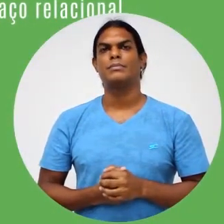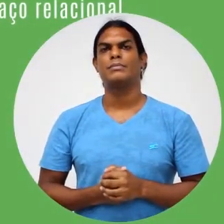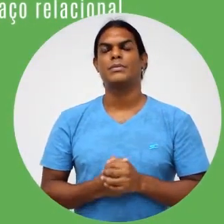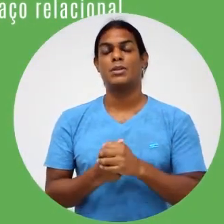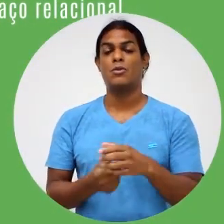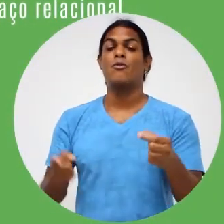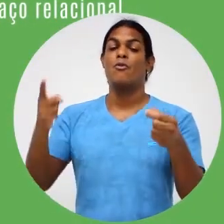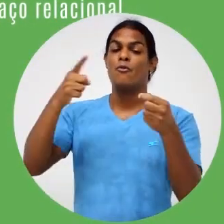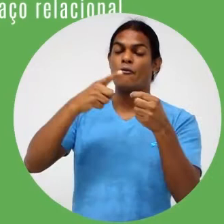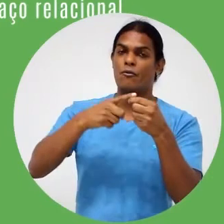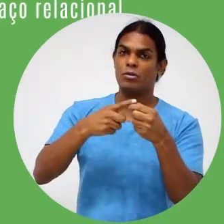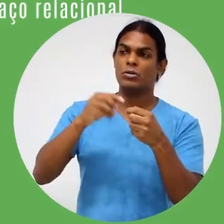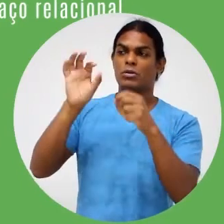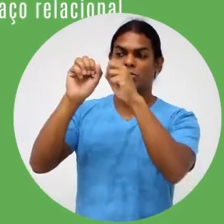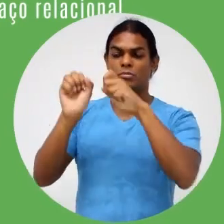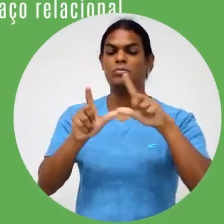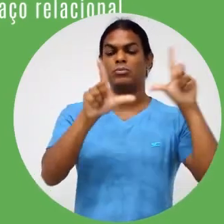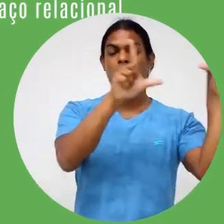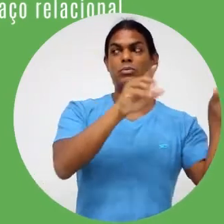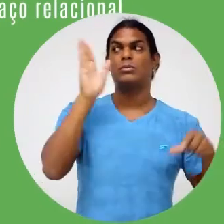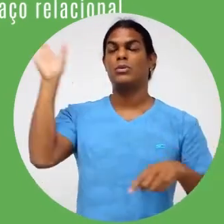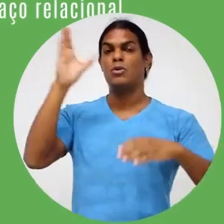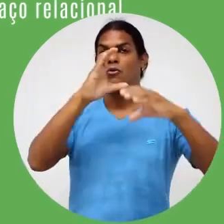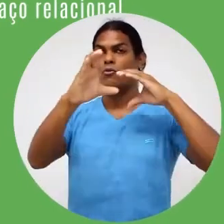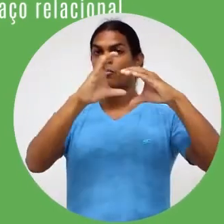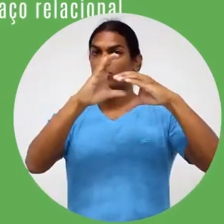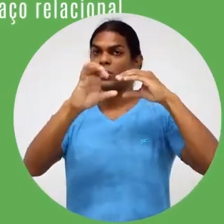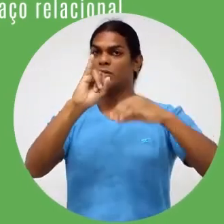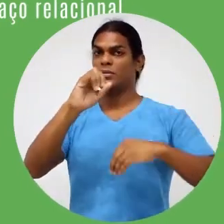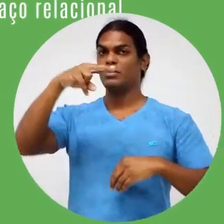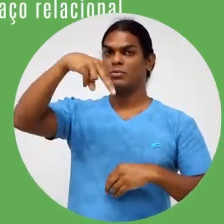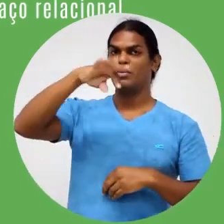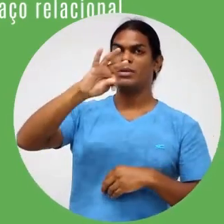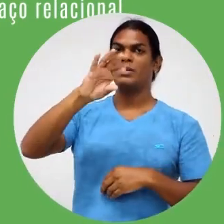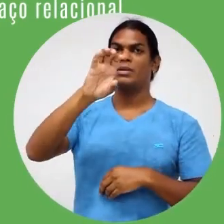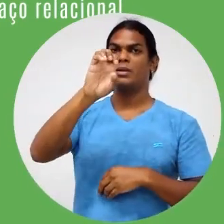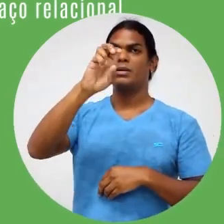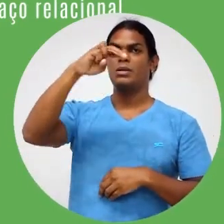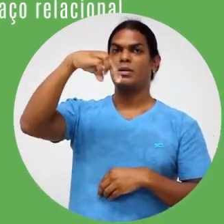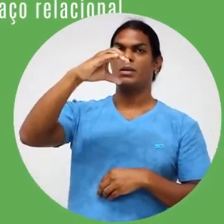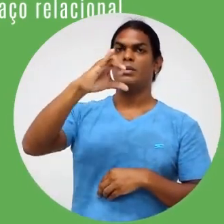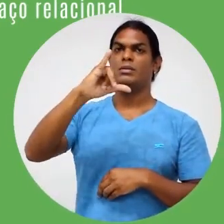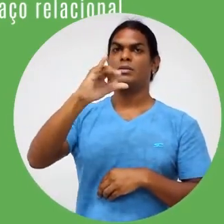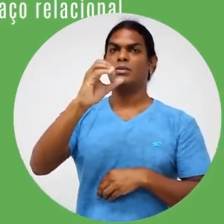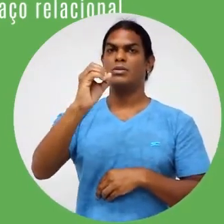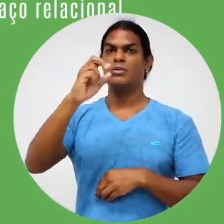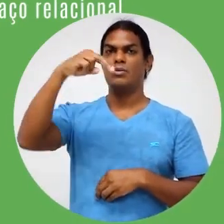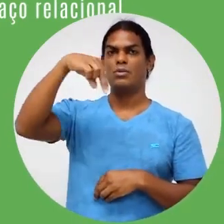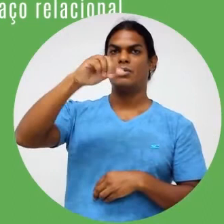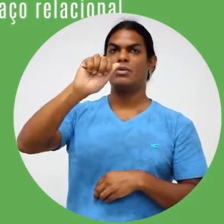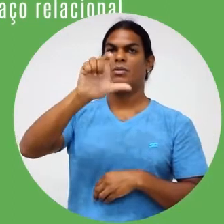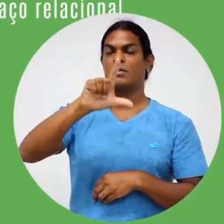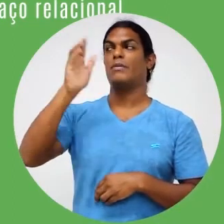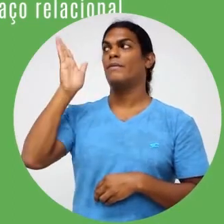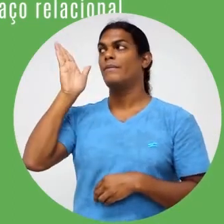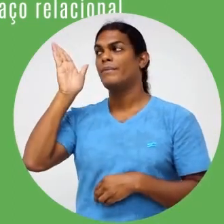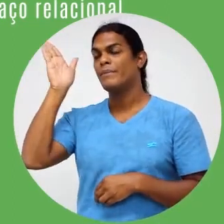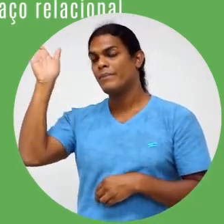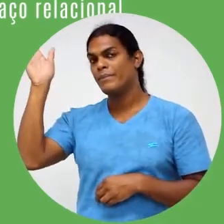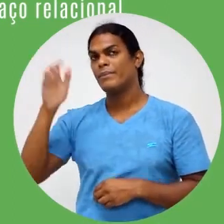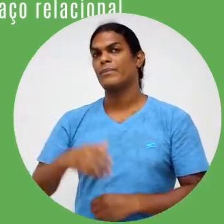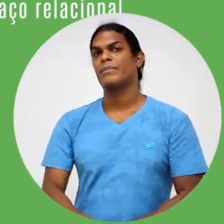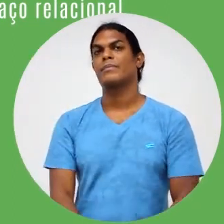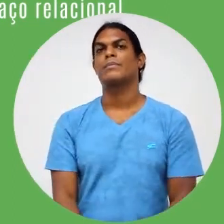vamos abordar a comunicação intencional. A comunicação intencional tem a função de persuadir,